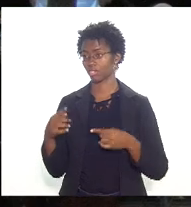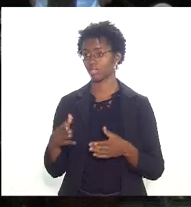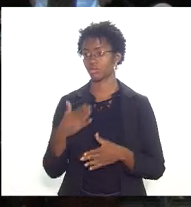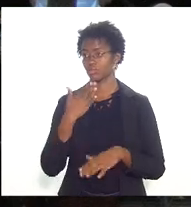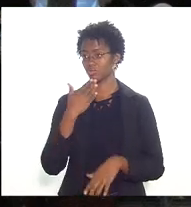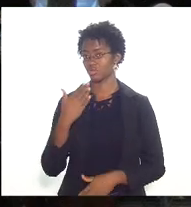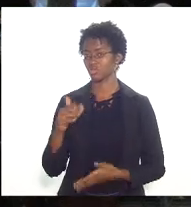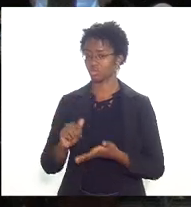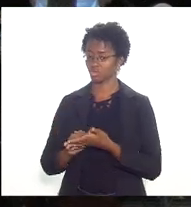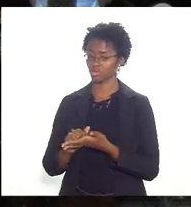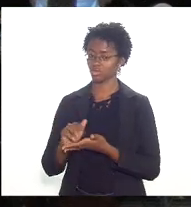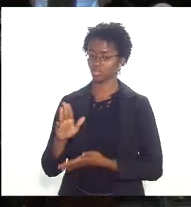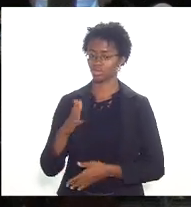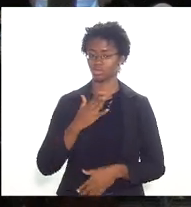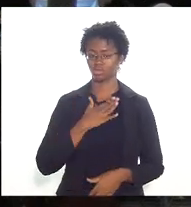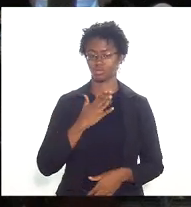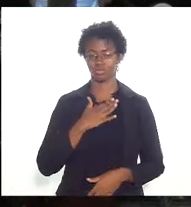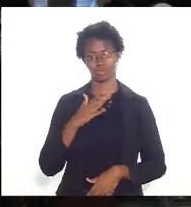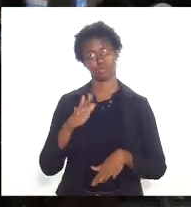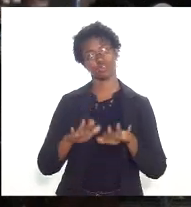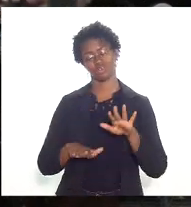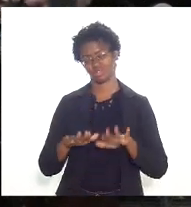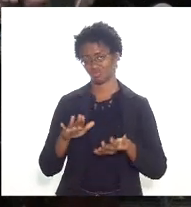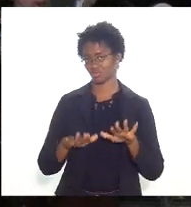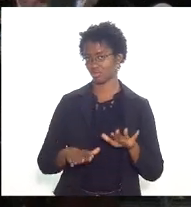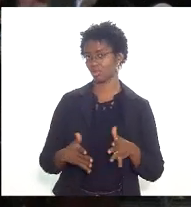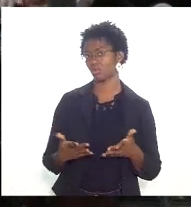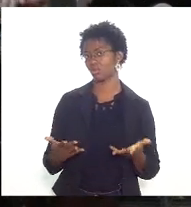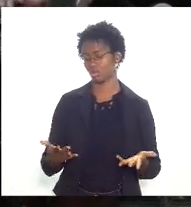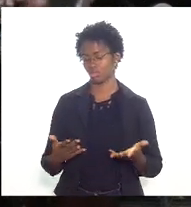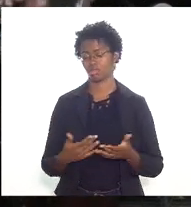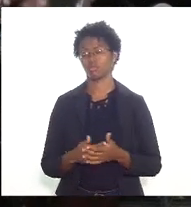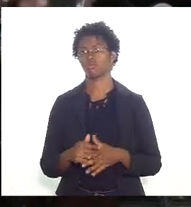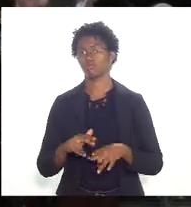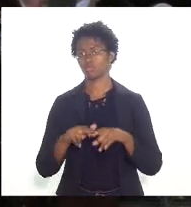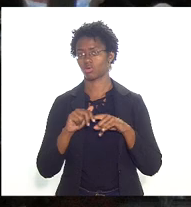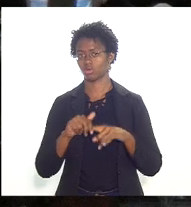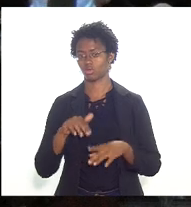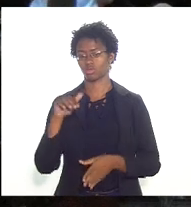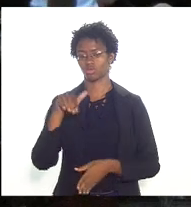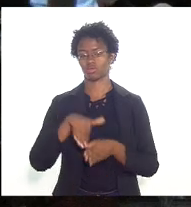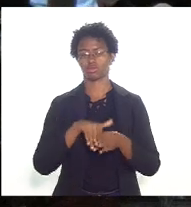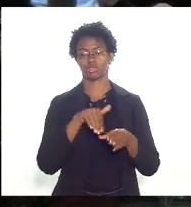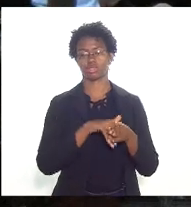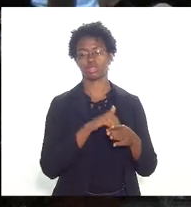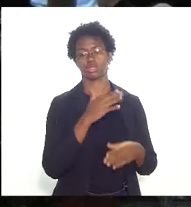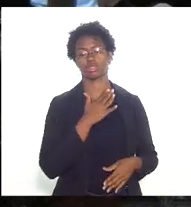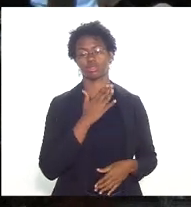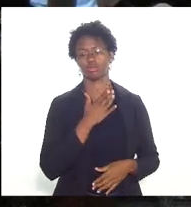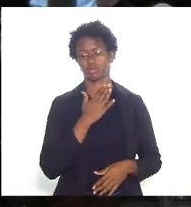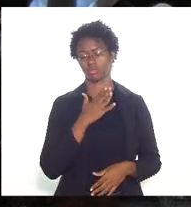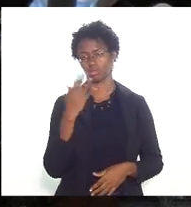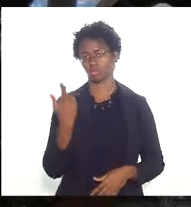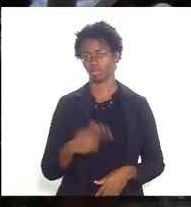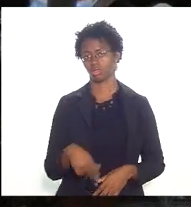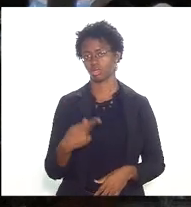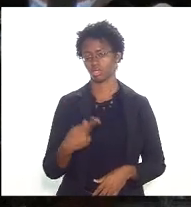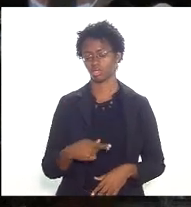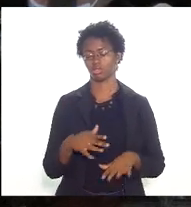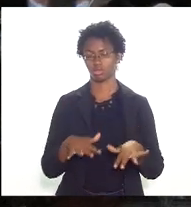expulsão para algumas vezes por conta das minhas votações aqui no plenário